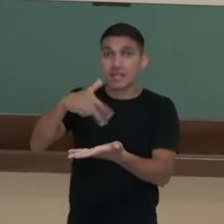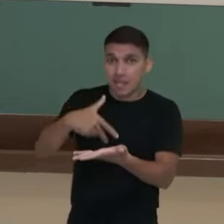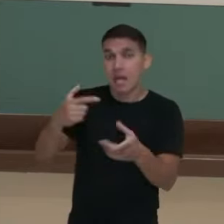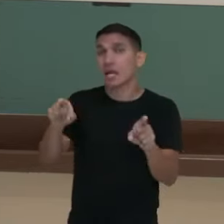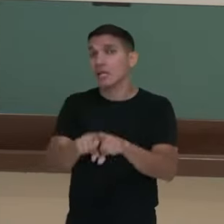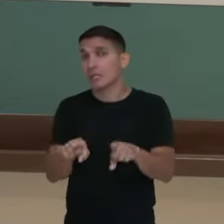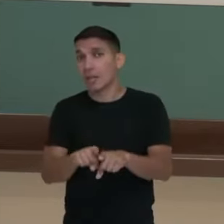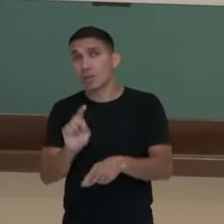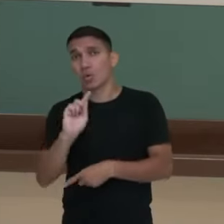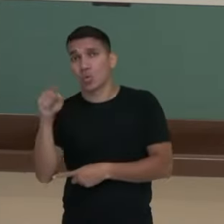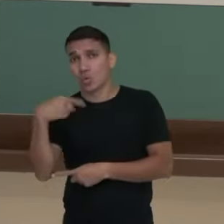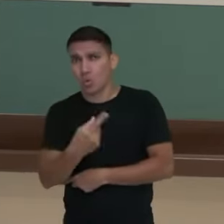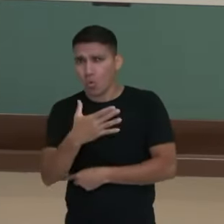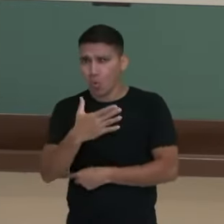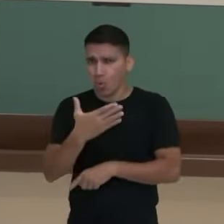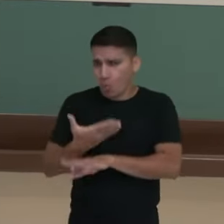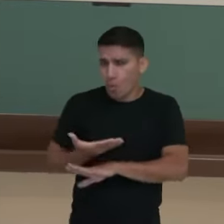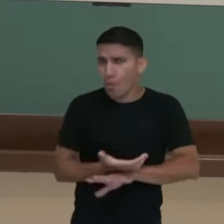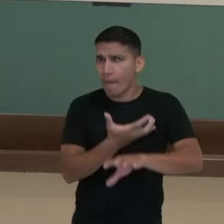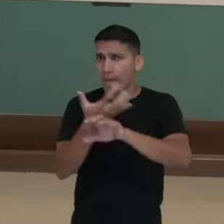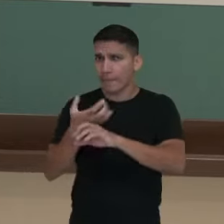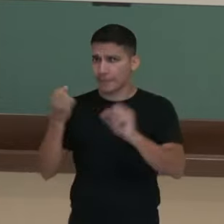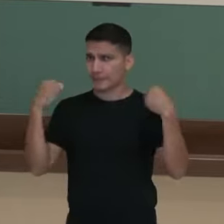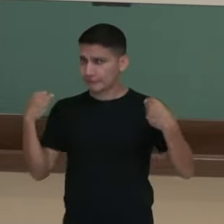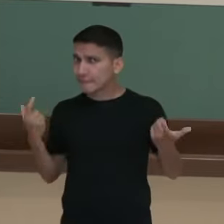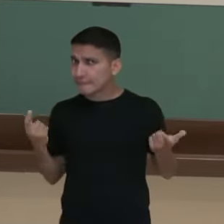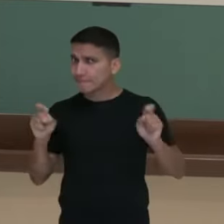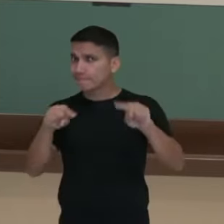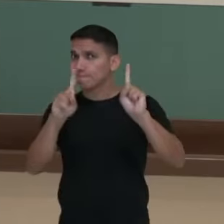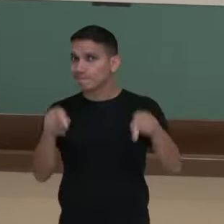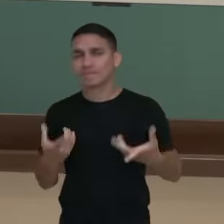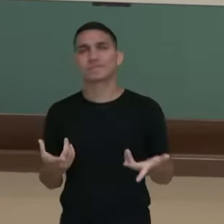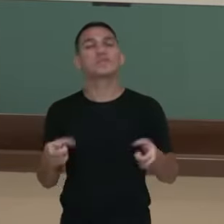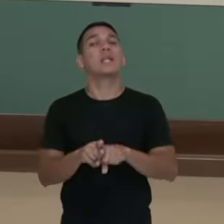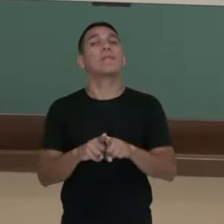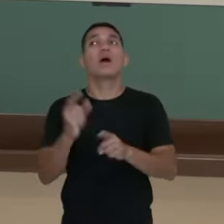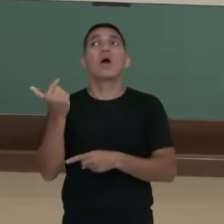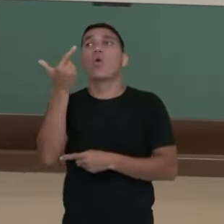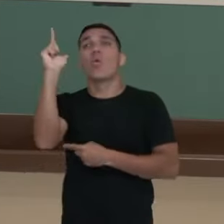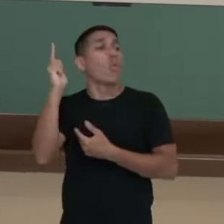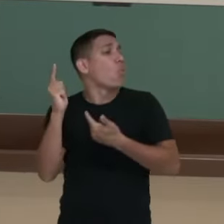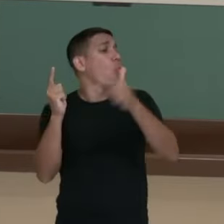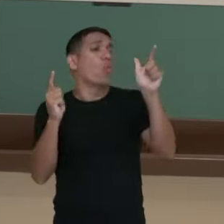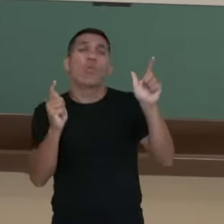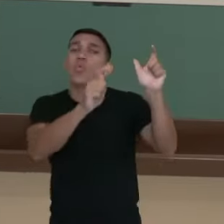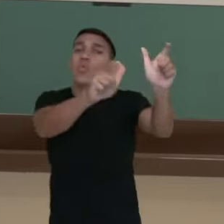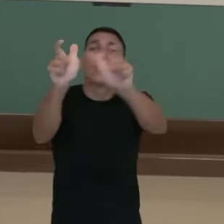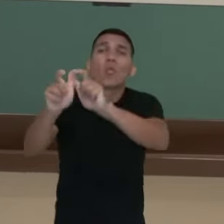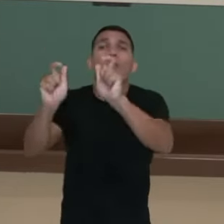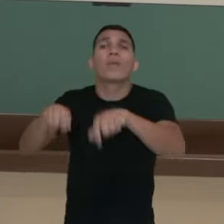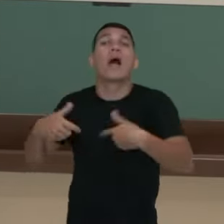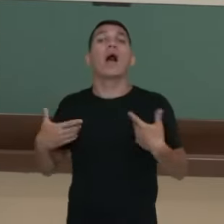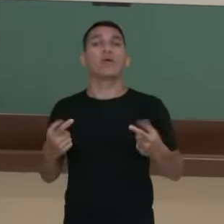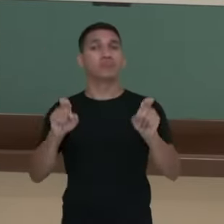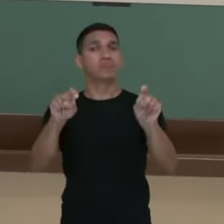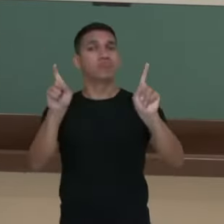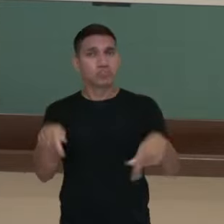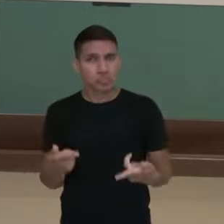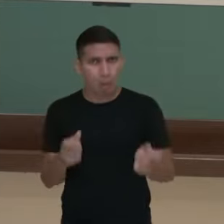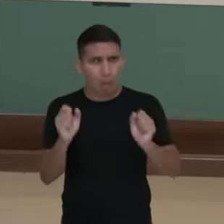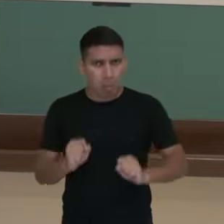nossos momentos da educação física? E aonde mais a gente pode dançar? Será que a dança cabe em qualquer lugar